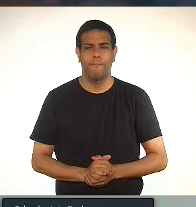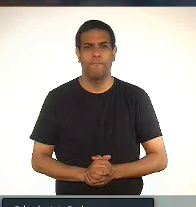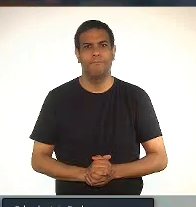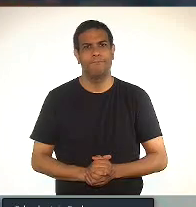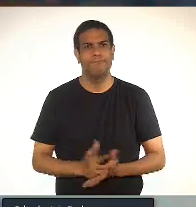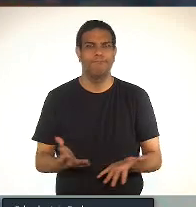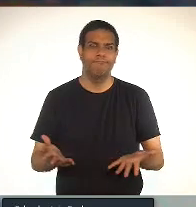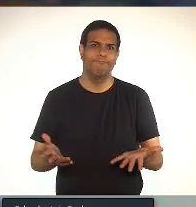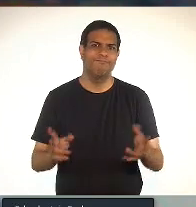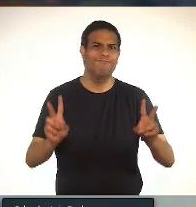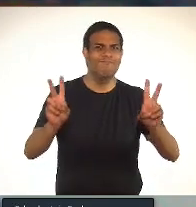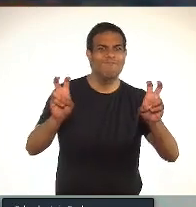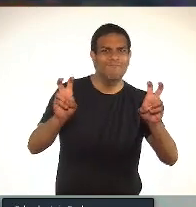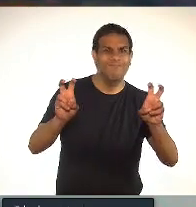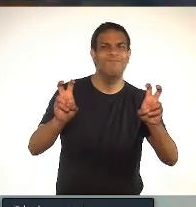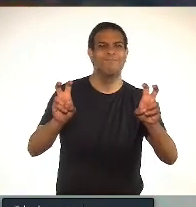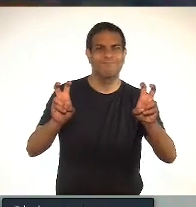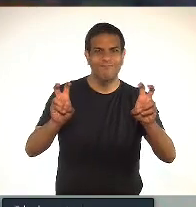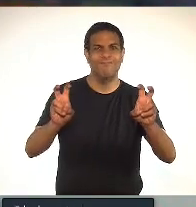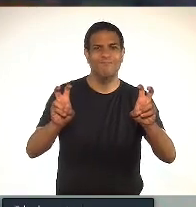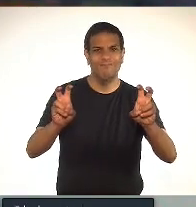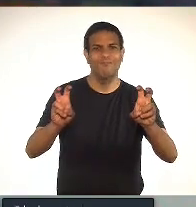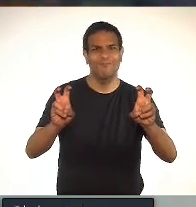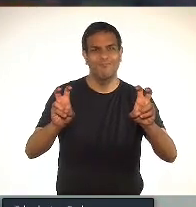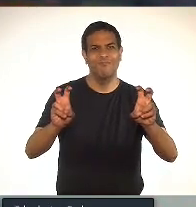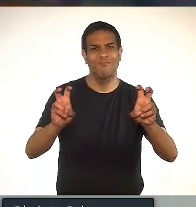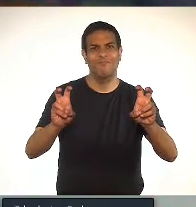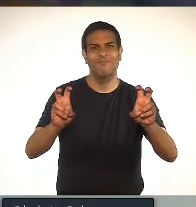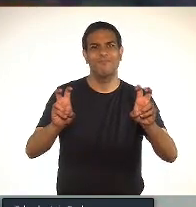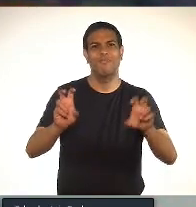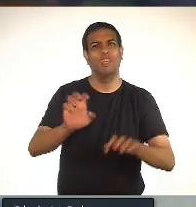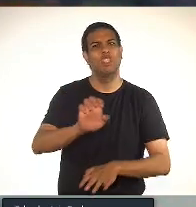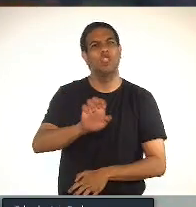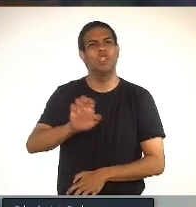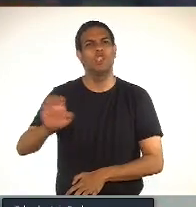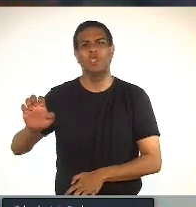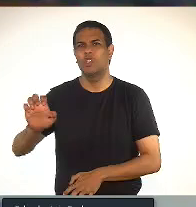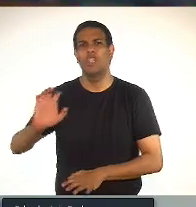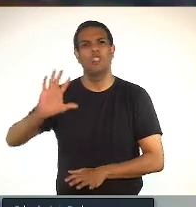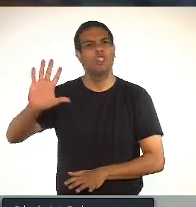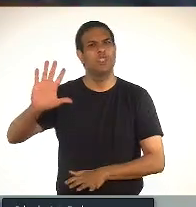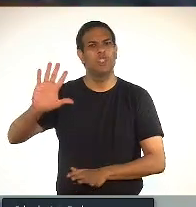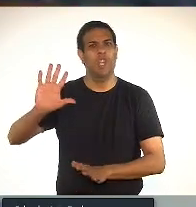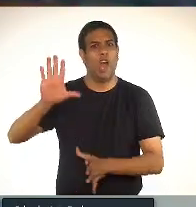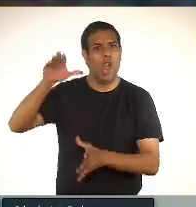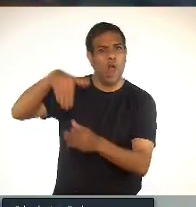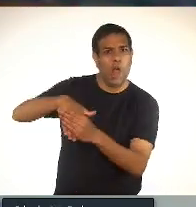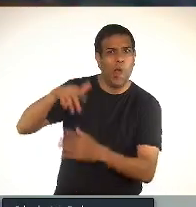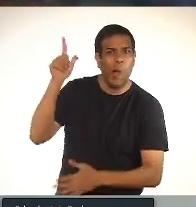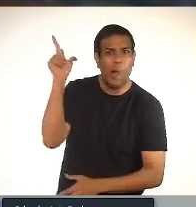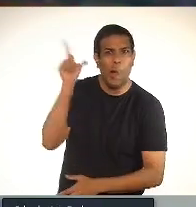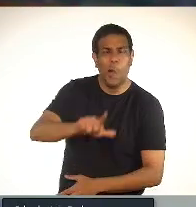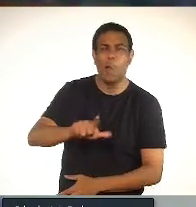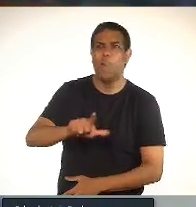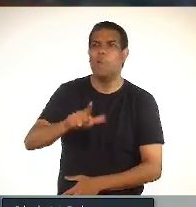se chama de esquerda não ganha eleição desde